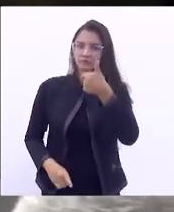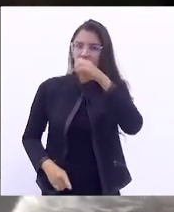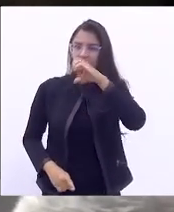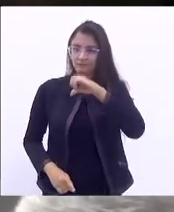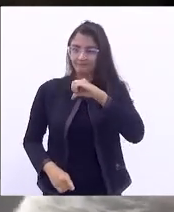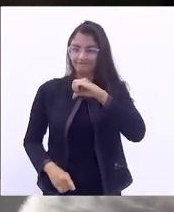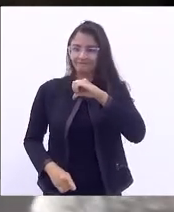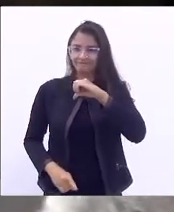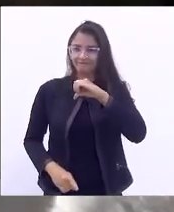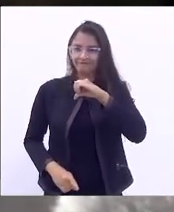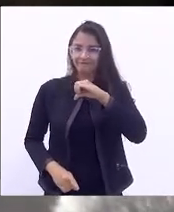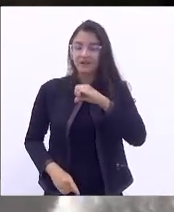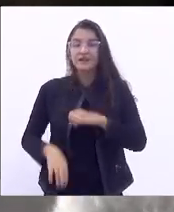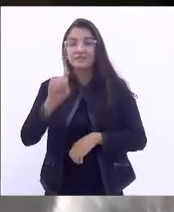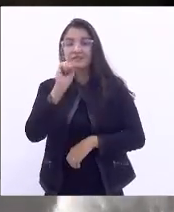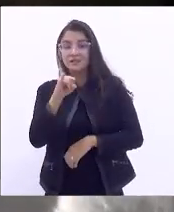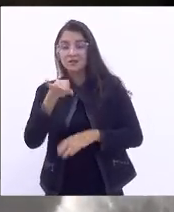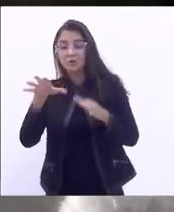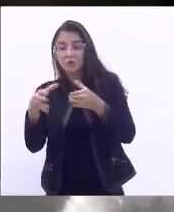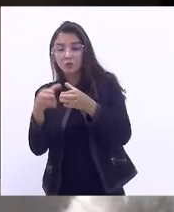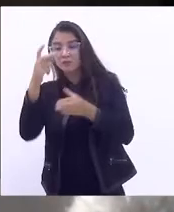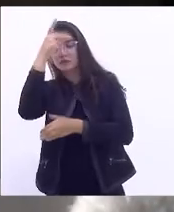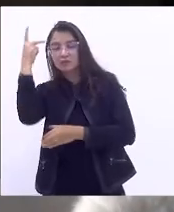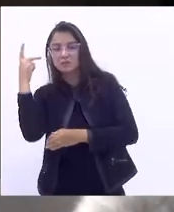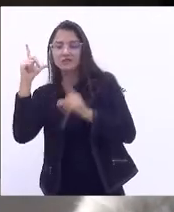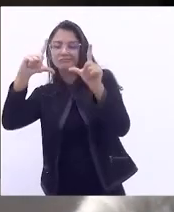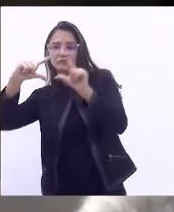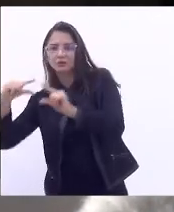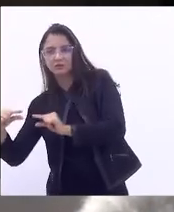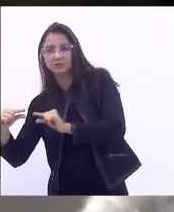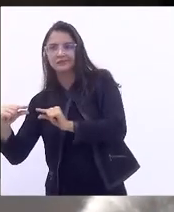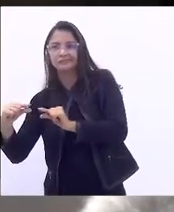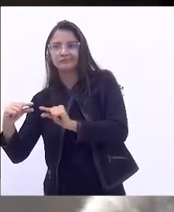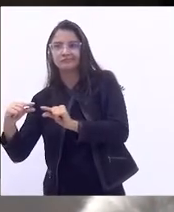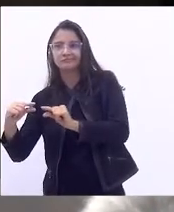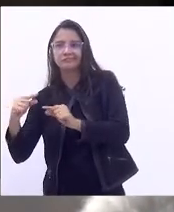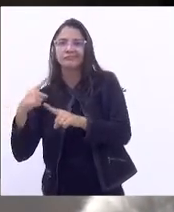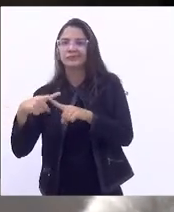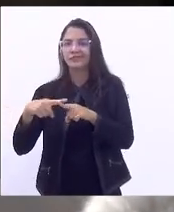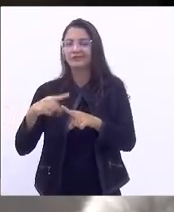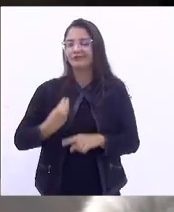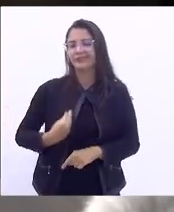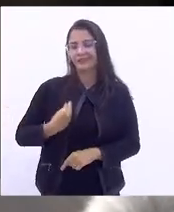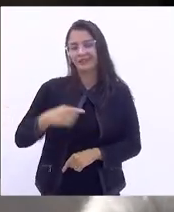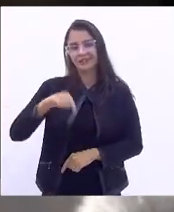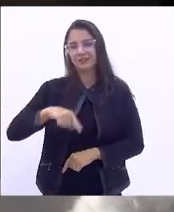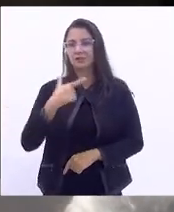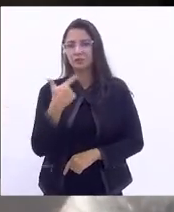quórum cai. E se o quórum cai, é porque a base não está comparecendo. Então,